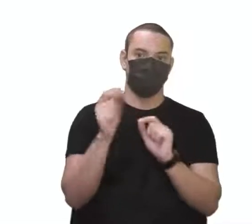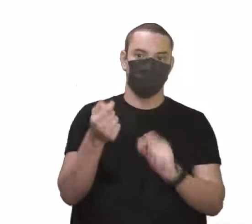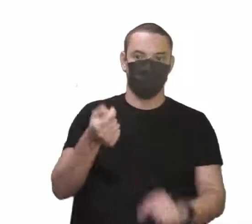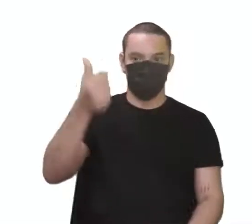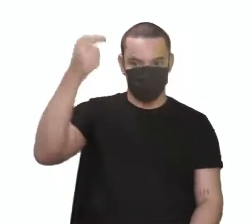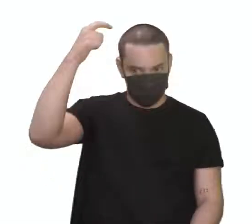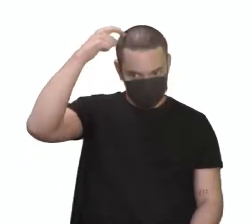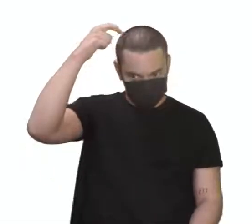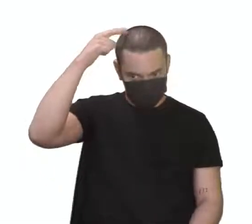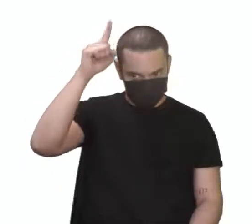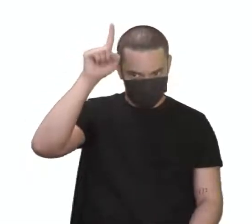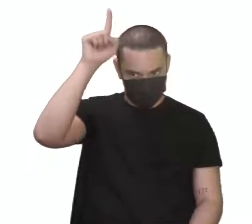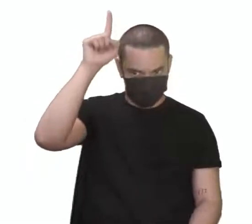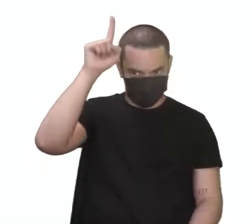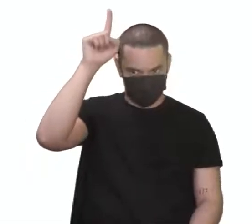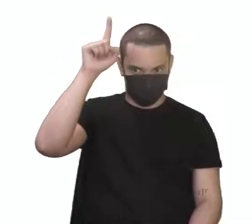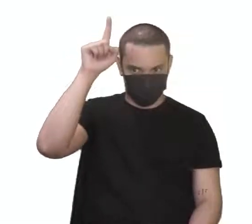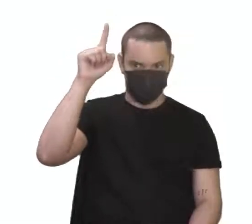pego o Vitor ali,